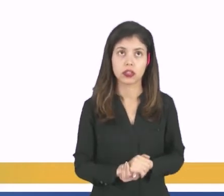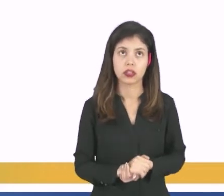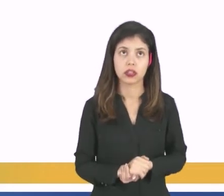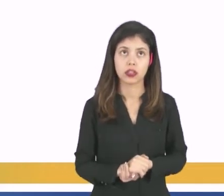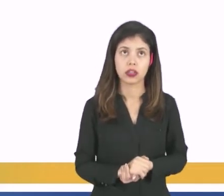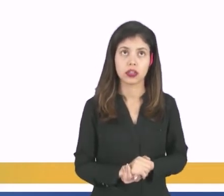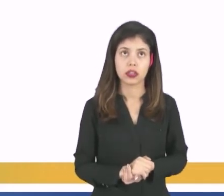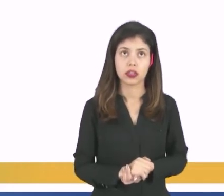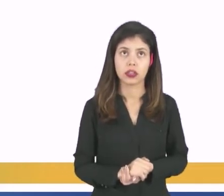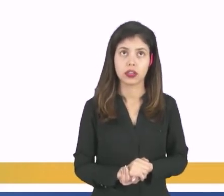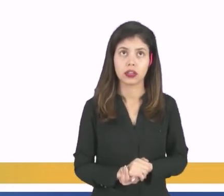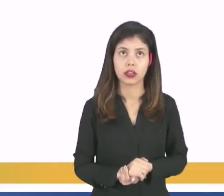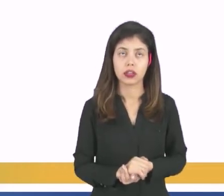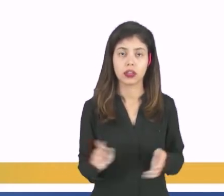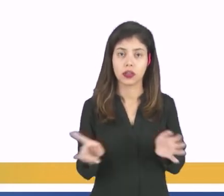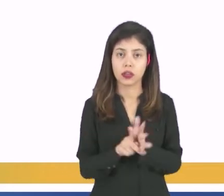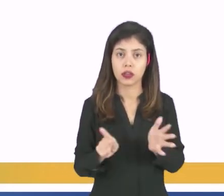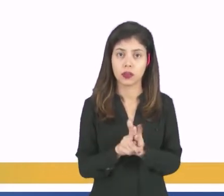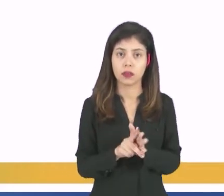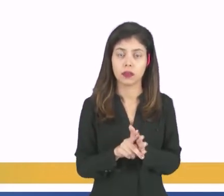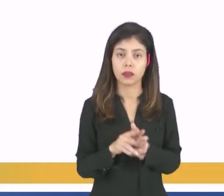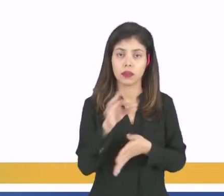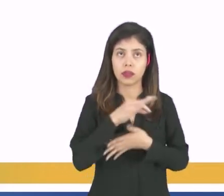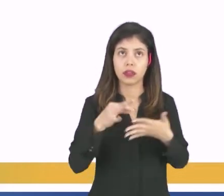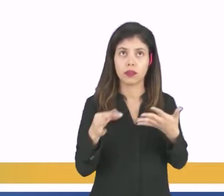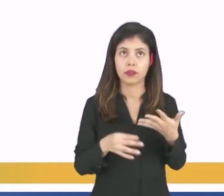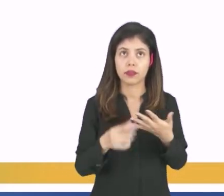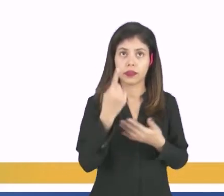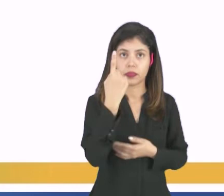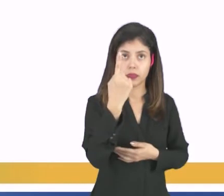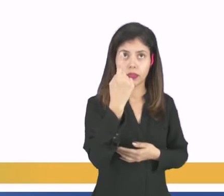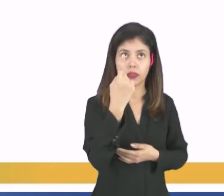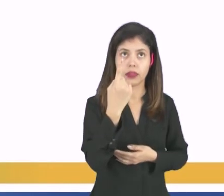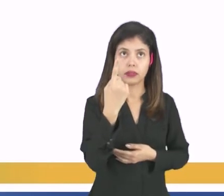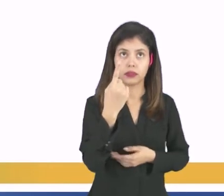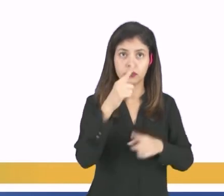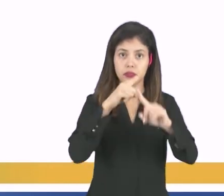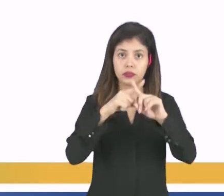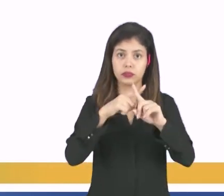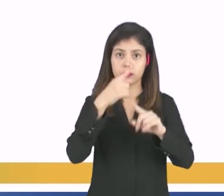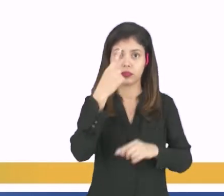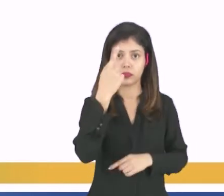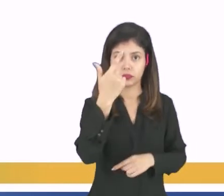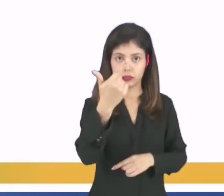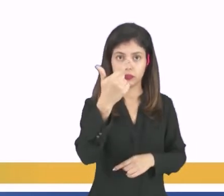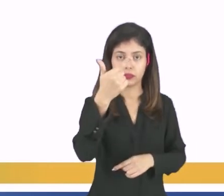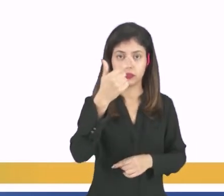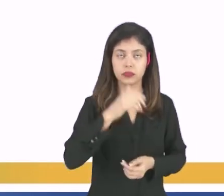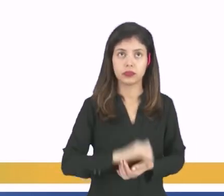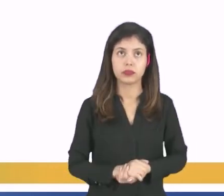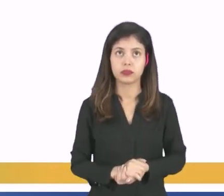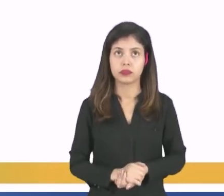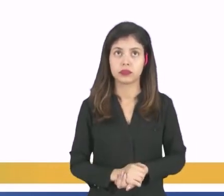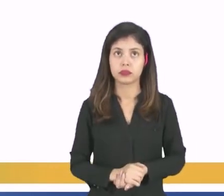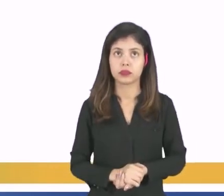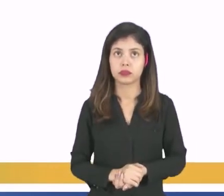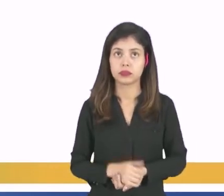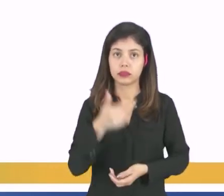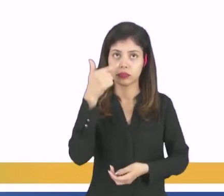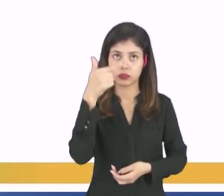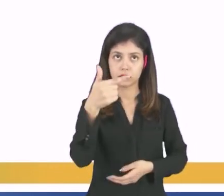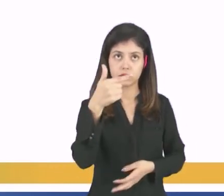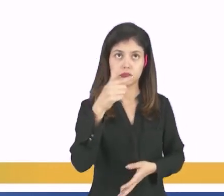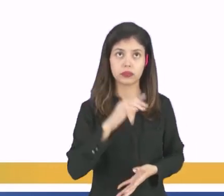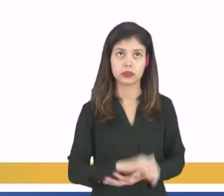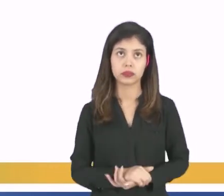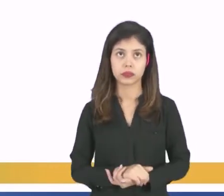pelo índice desse elemento químico. Então, o ferro não é 1, então vai ficar 2 vezes 1, então ele vai ficar igual